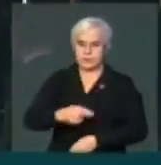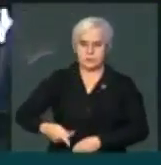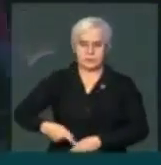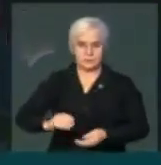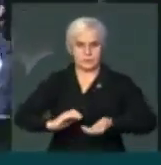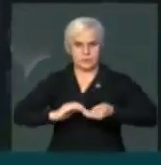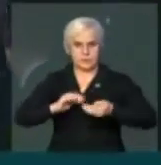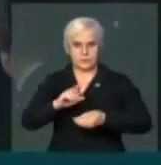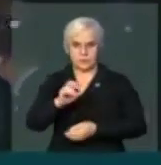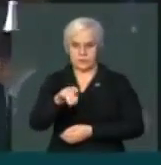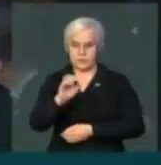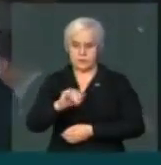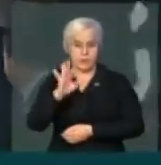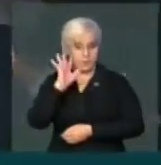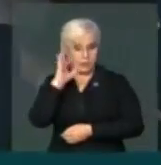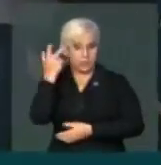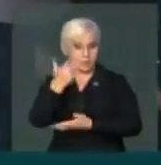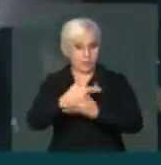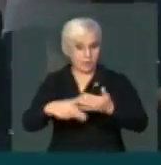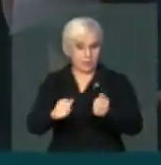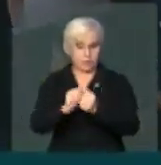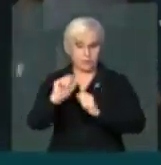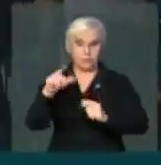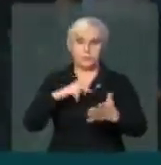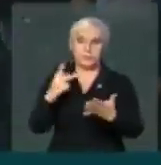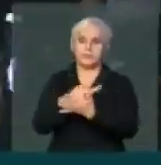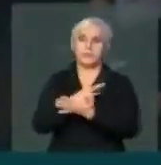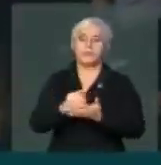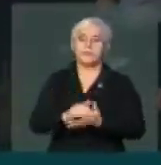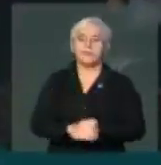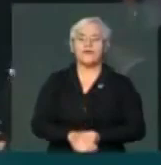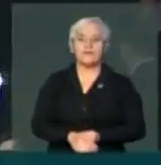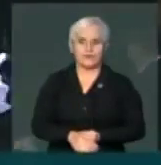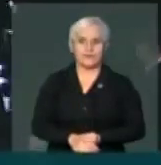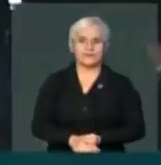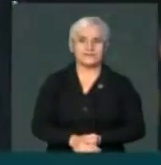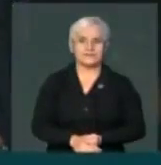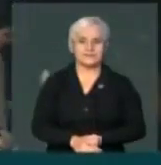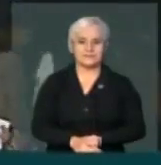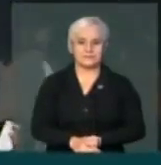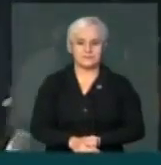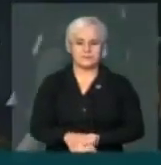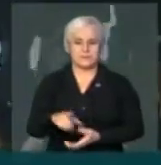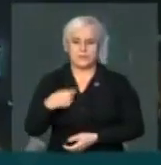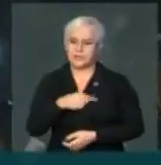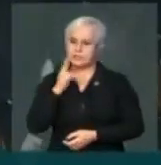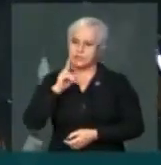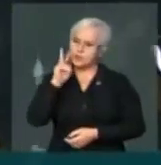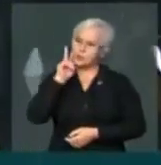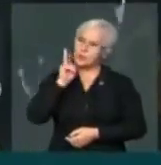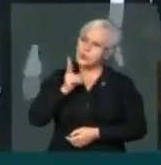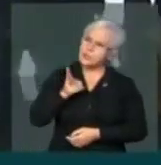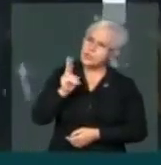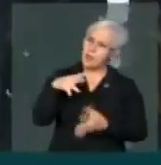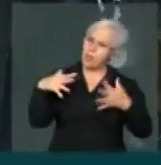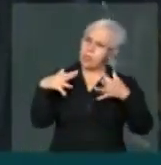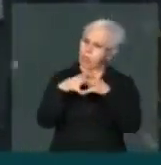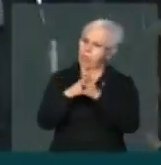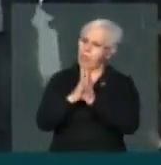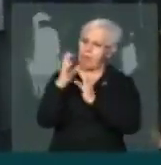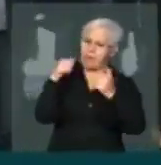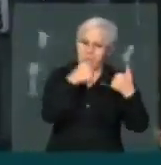Renan Calheiros, tome alguma providência em relação ao que está acontecendo. A gente continua vendo um certo empurra-empurra, a presença